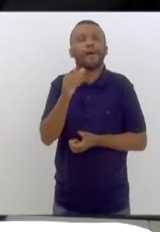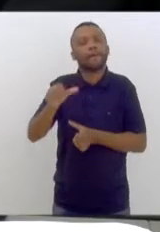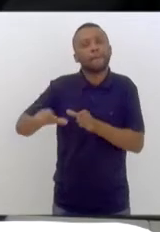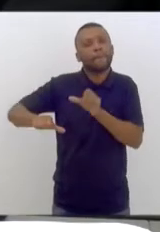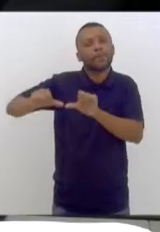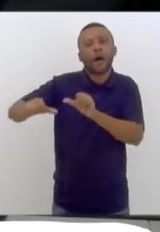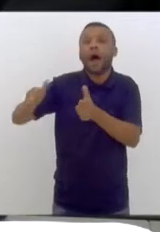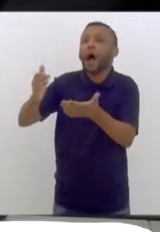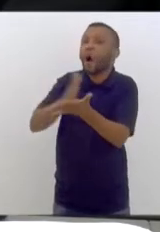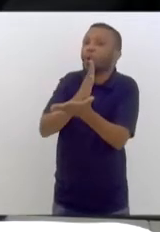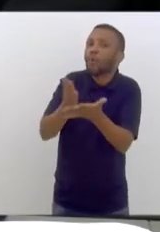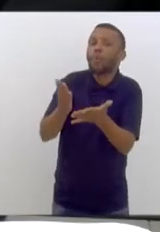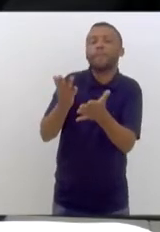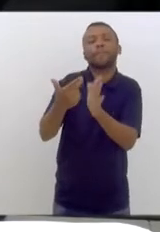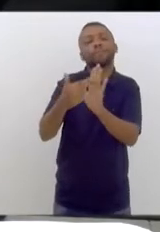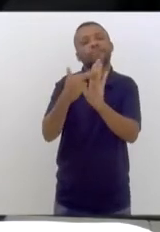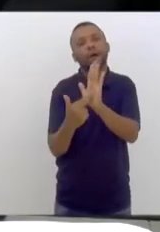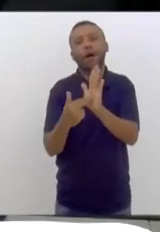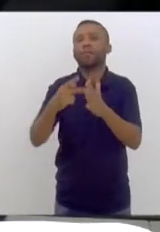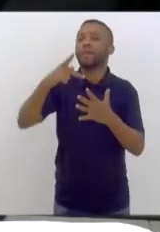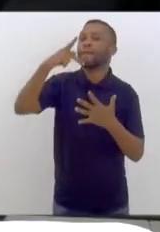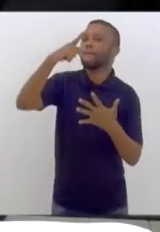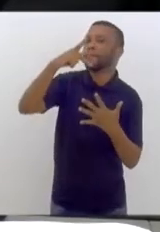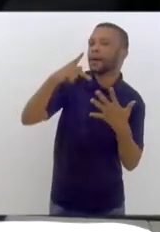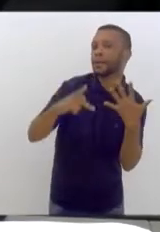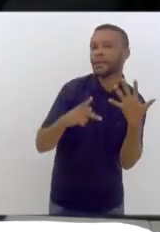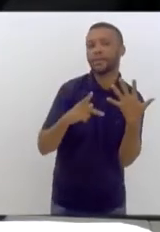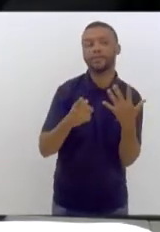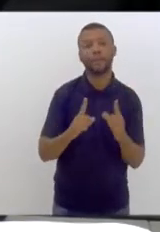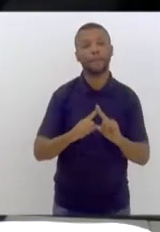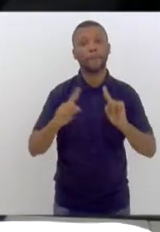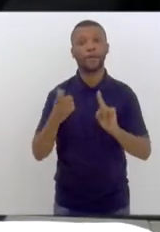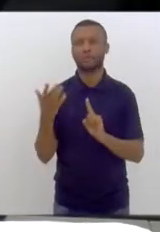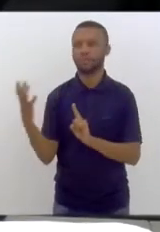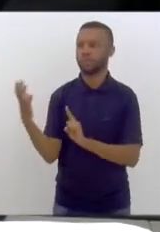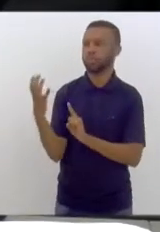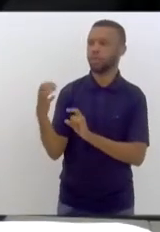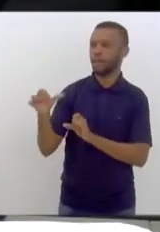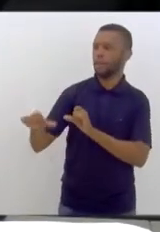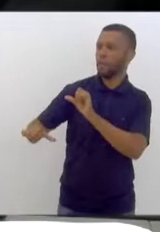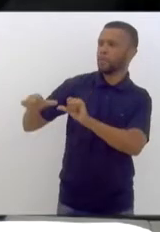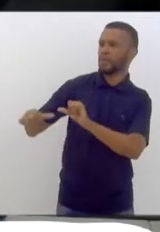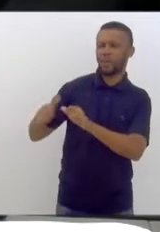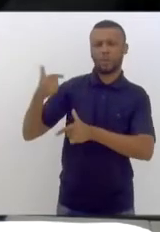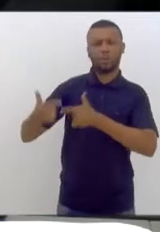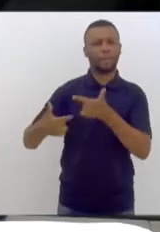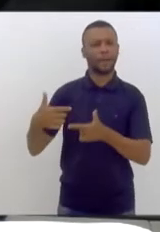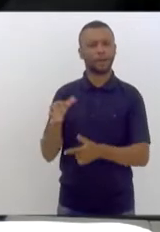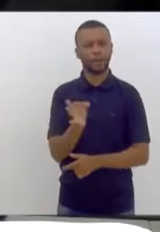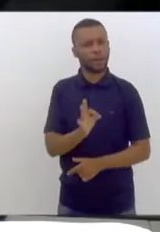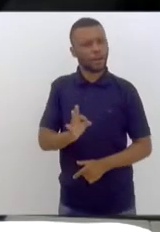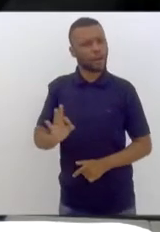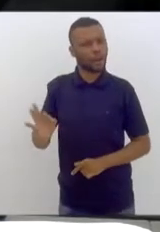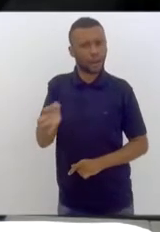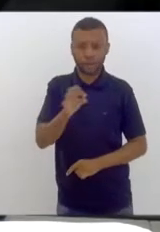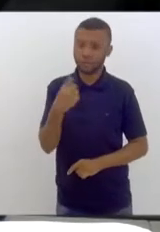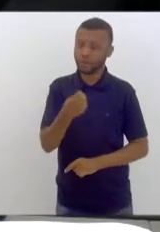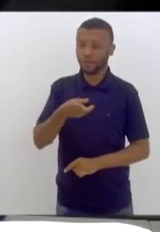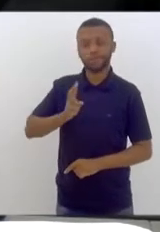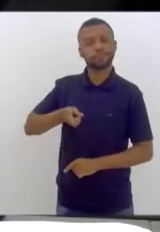outro critério, algum outro parâmetro, mas isso não impactará nosso trabalho e continuaremos realizando o